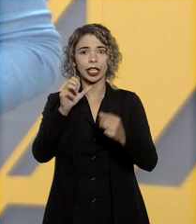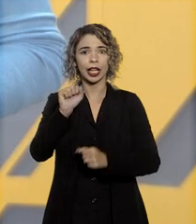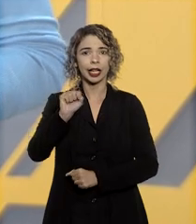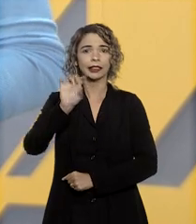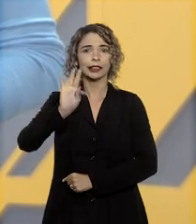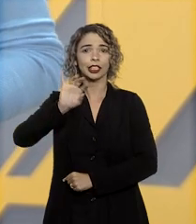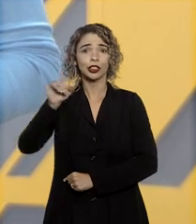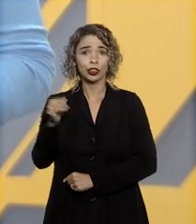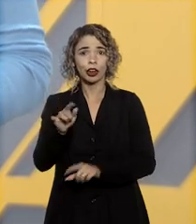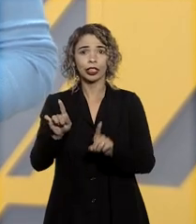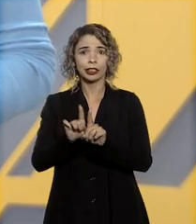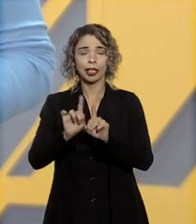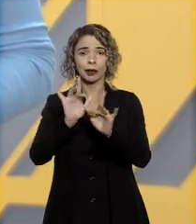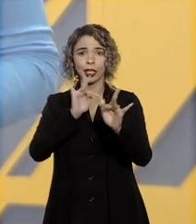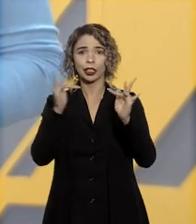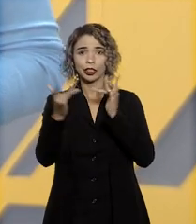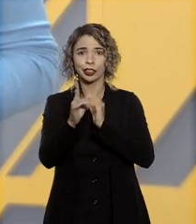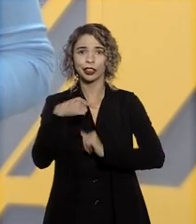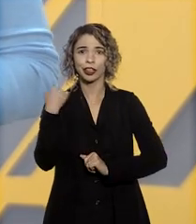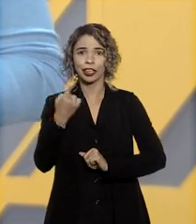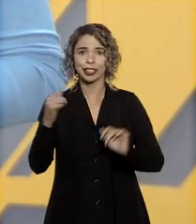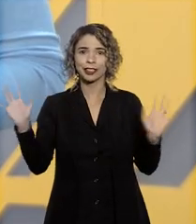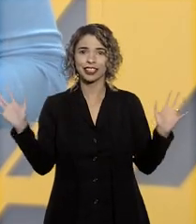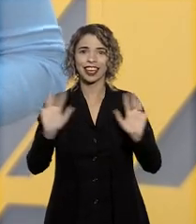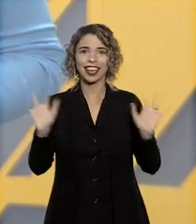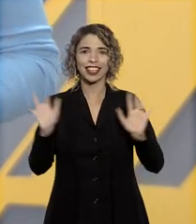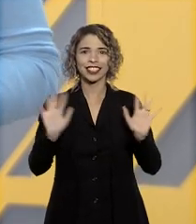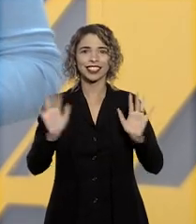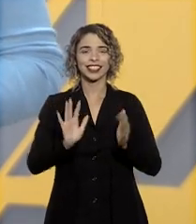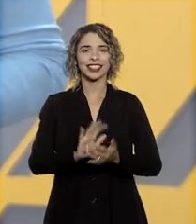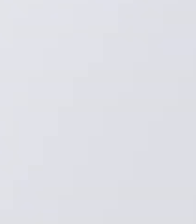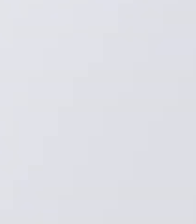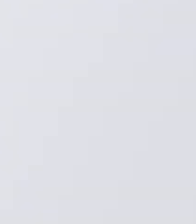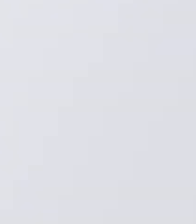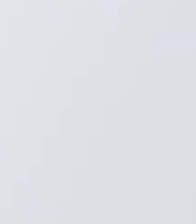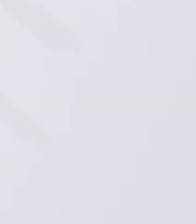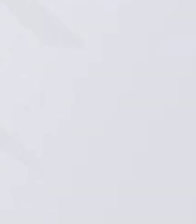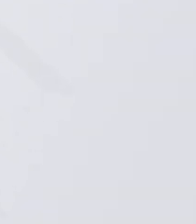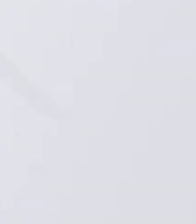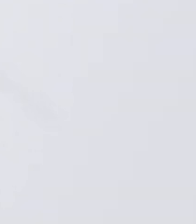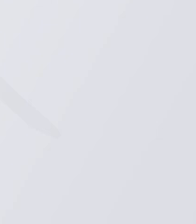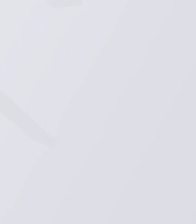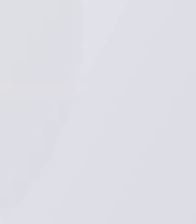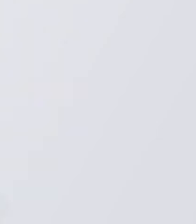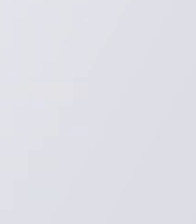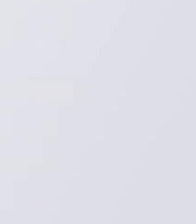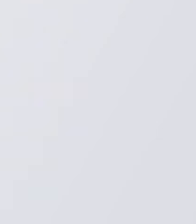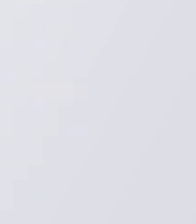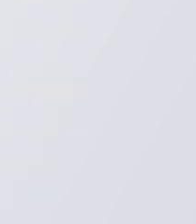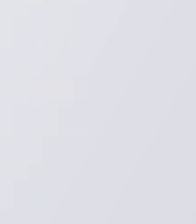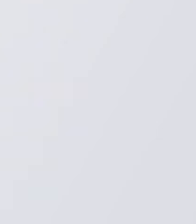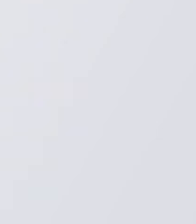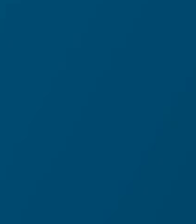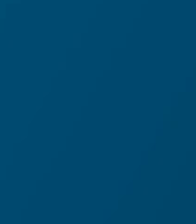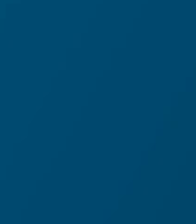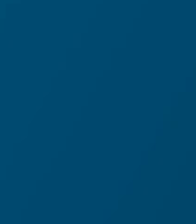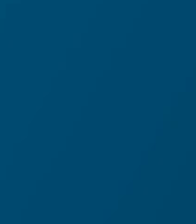no site do STJ e nas nossas redes sociais. Até a próxima!